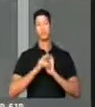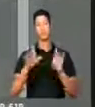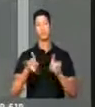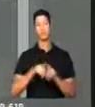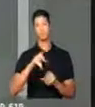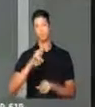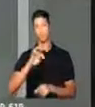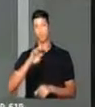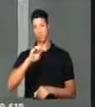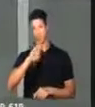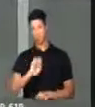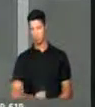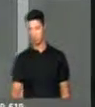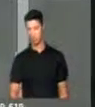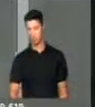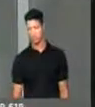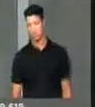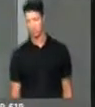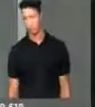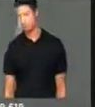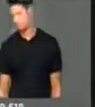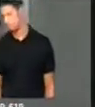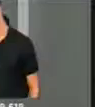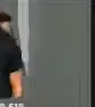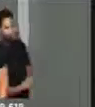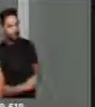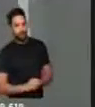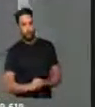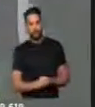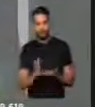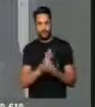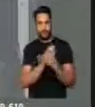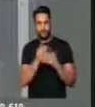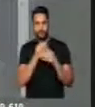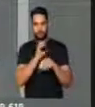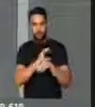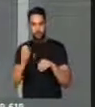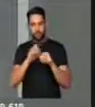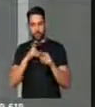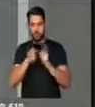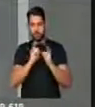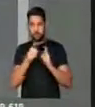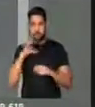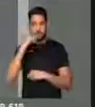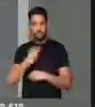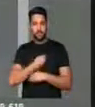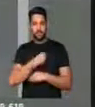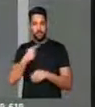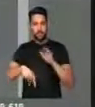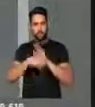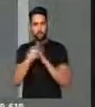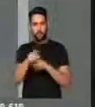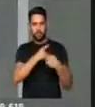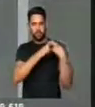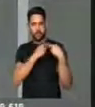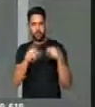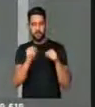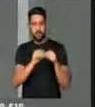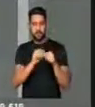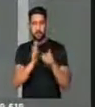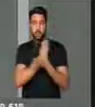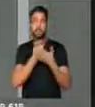a Petrobras, no seu concurso de administração, decidir aquilo que lhe cabe fazer, aquilo que